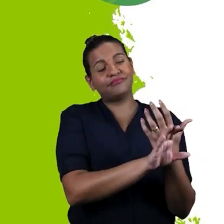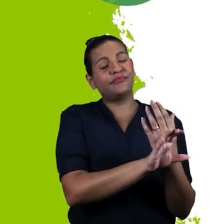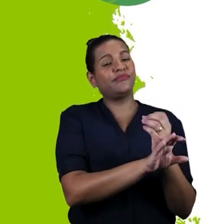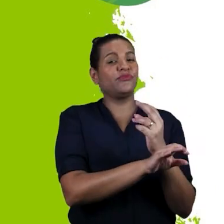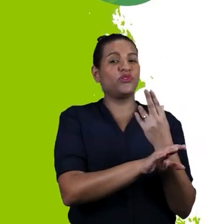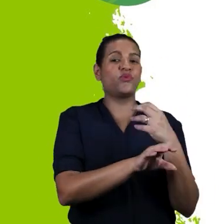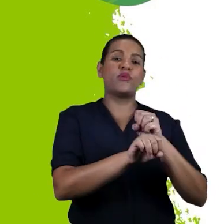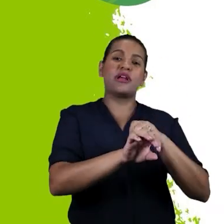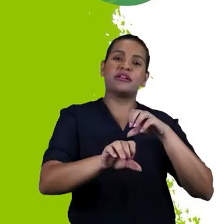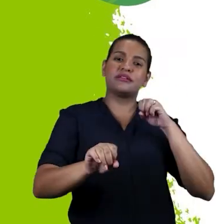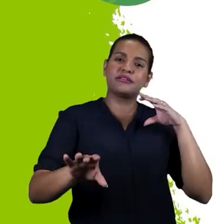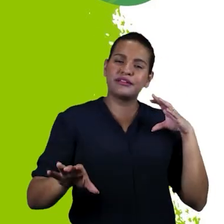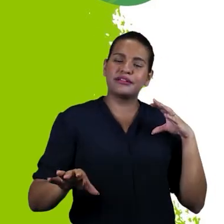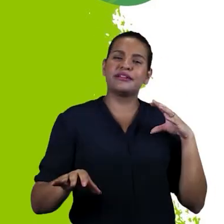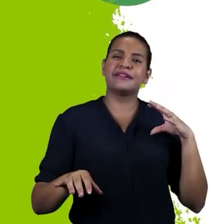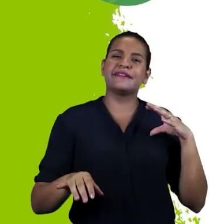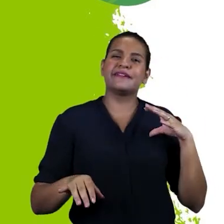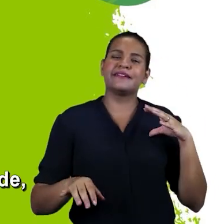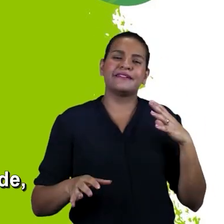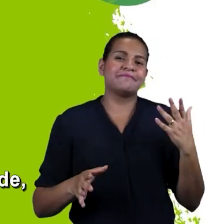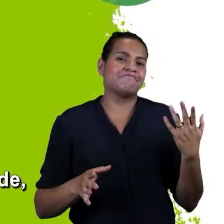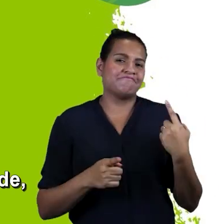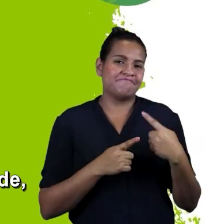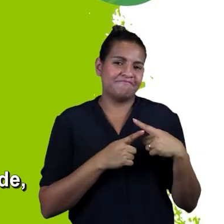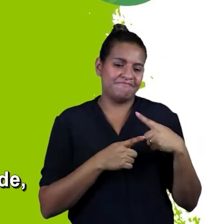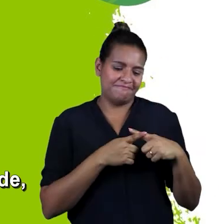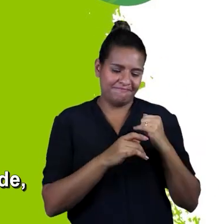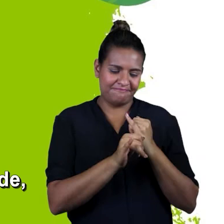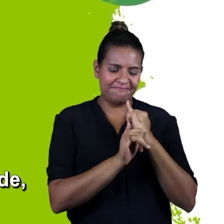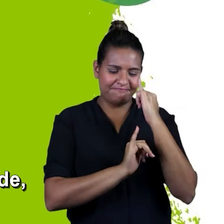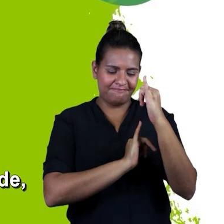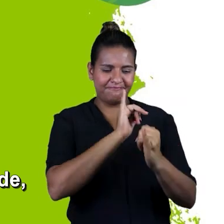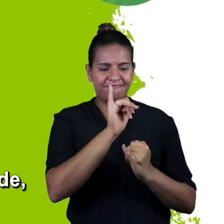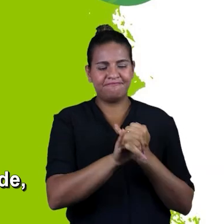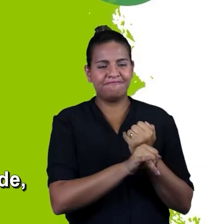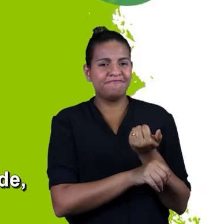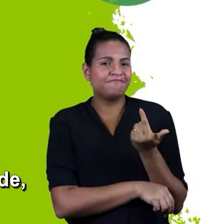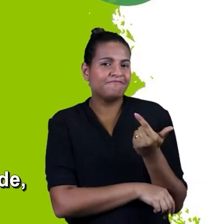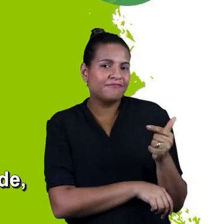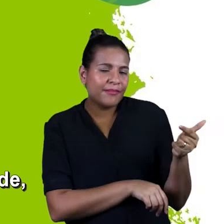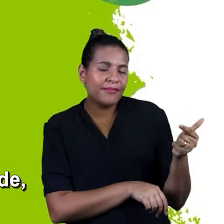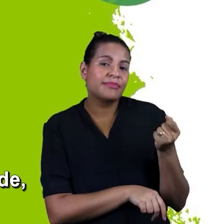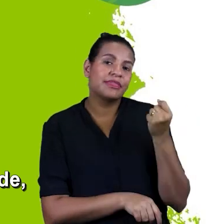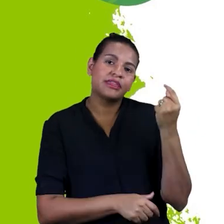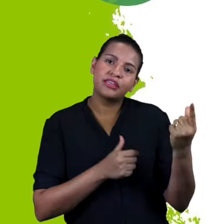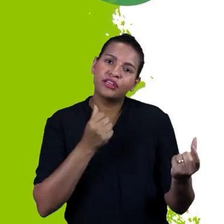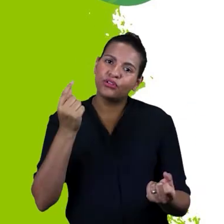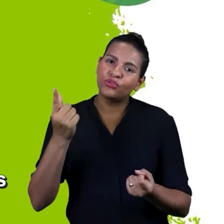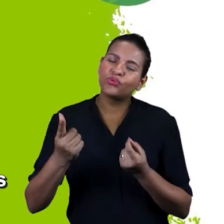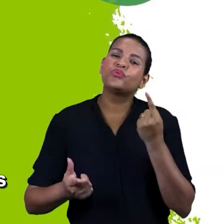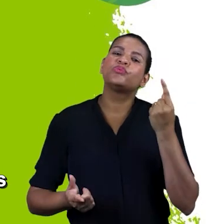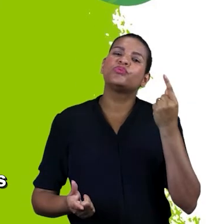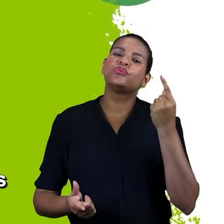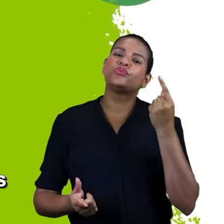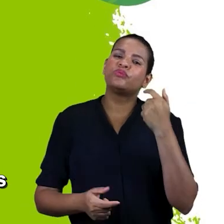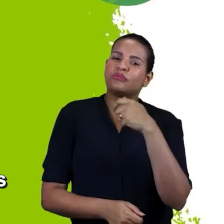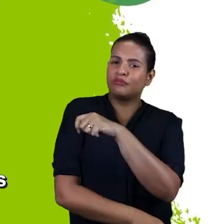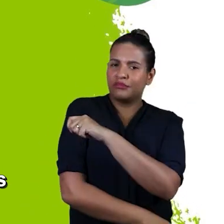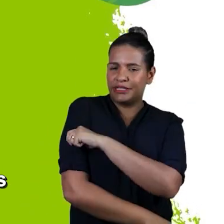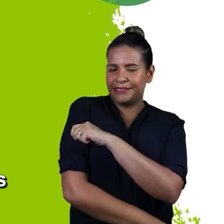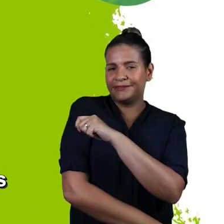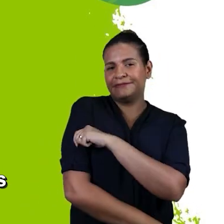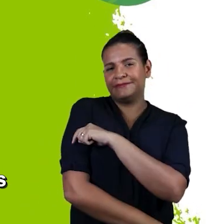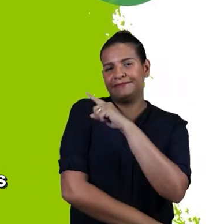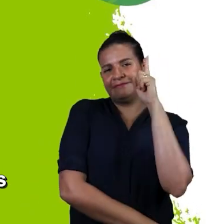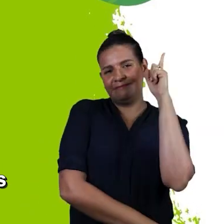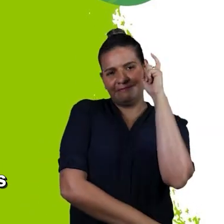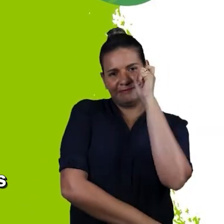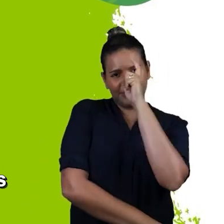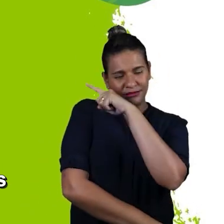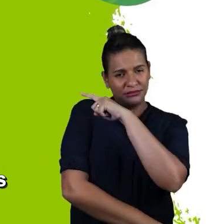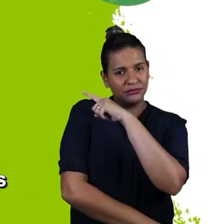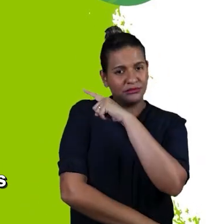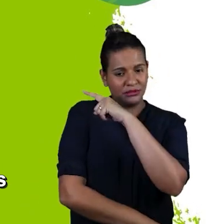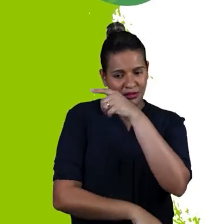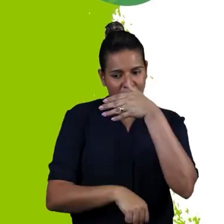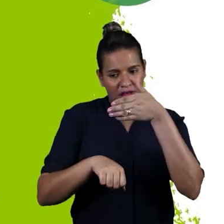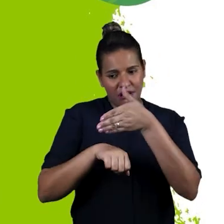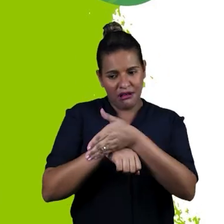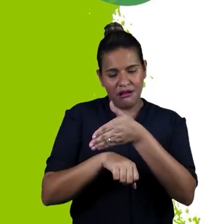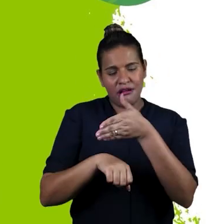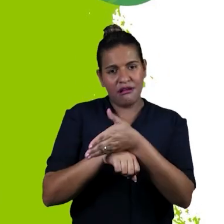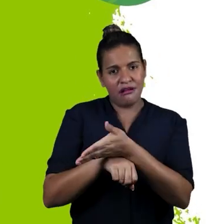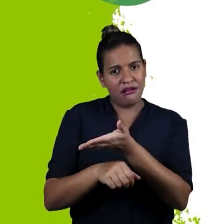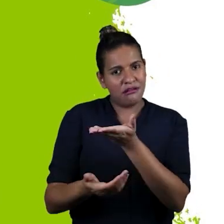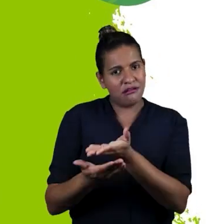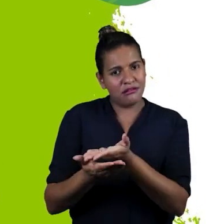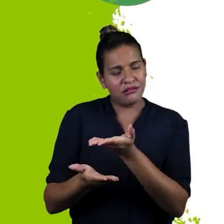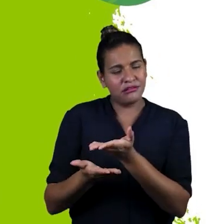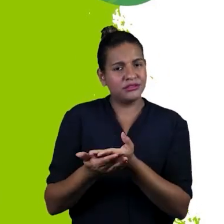de tudo à distância por não ter internet. Eu vejo na minha própria faculdade, que é a Unicamp, a dificuldade que muitos alunos de renda mais baixa